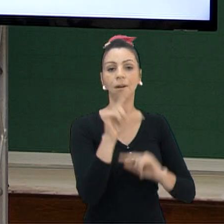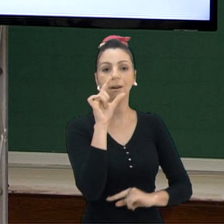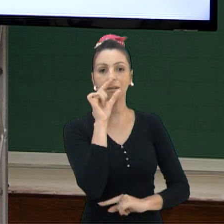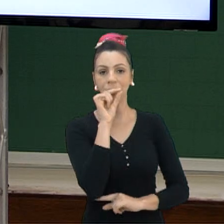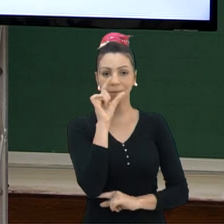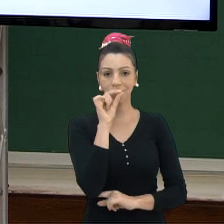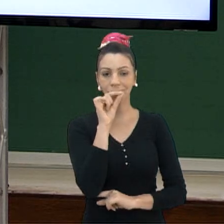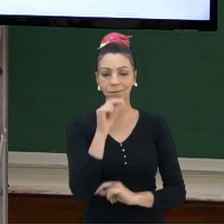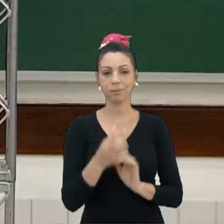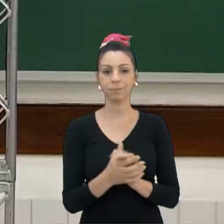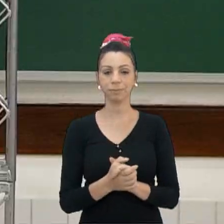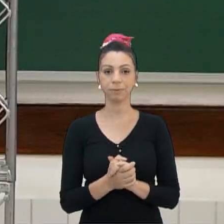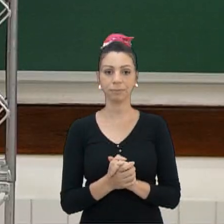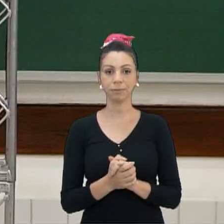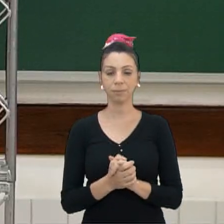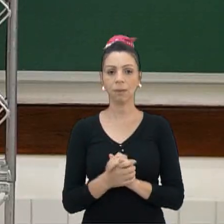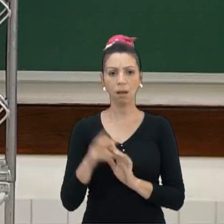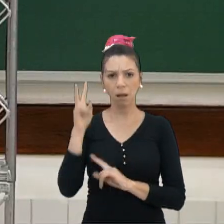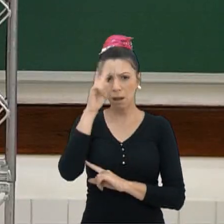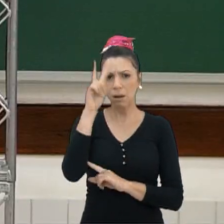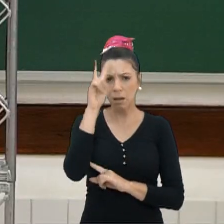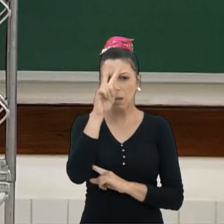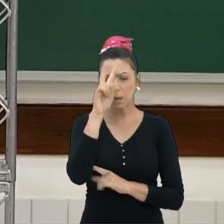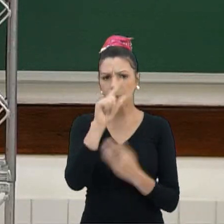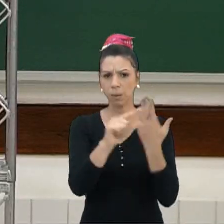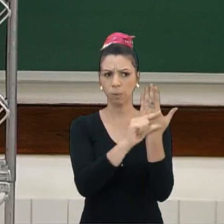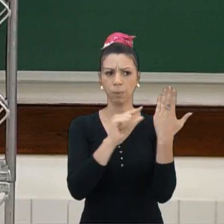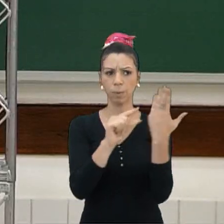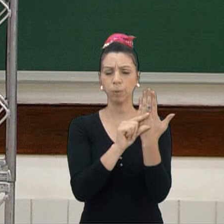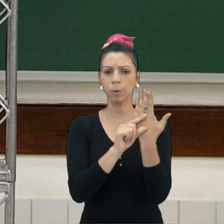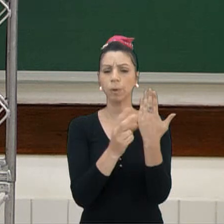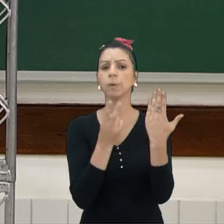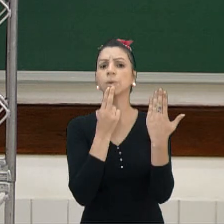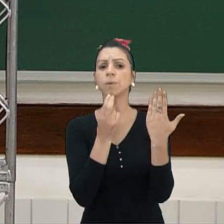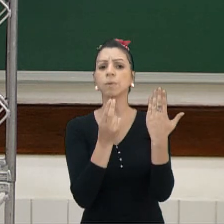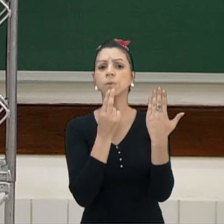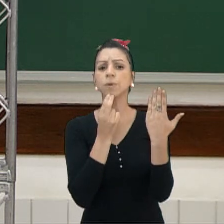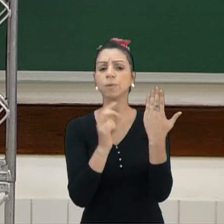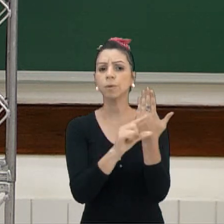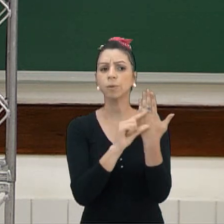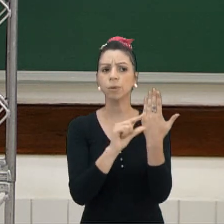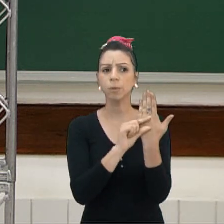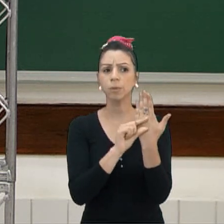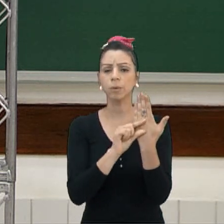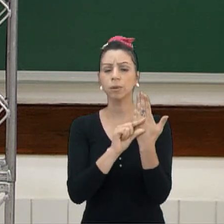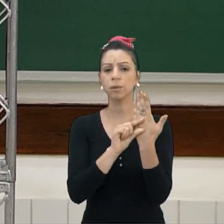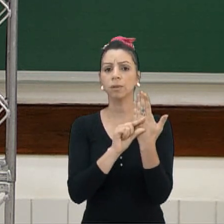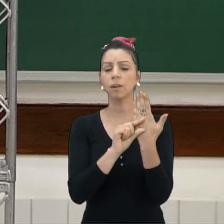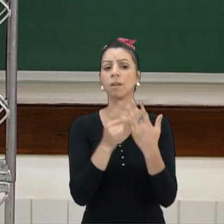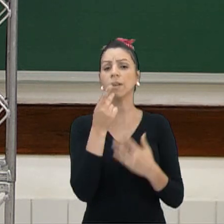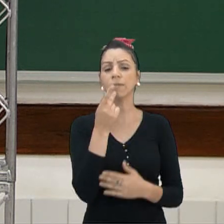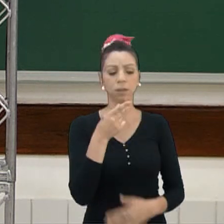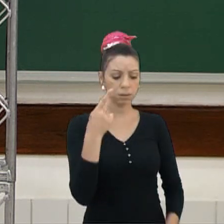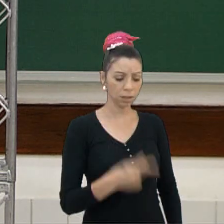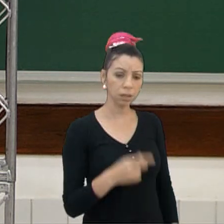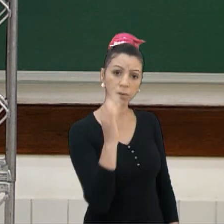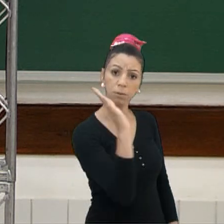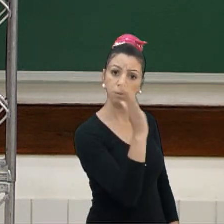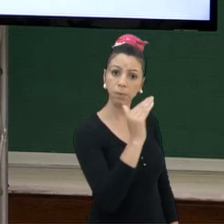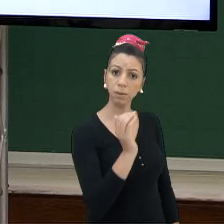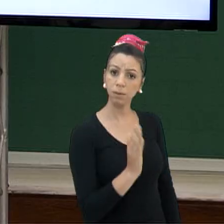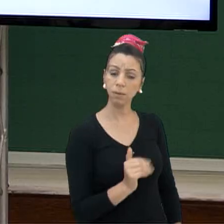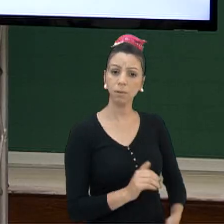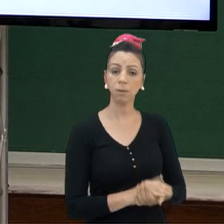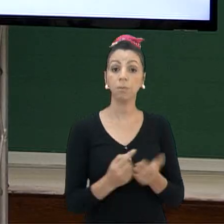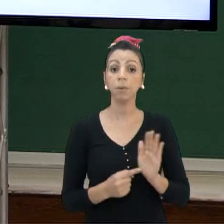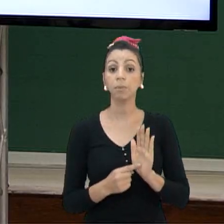Canção do Exílio, Gonçalves Dias, está falando do Brasil. Quando eu trouxe a Canção do Exílio para vocês, foi para mostrar